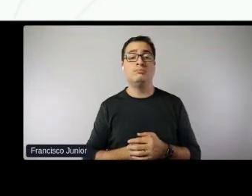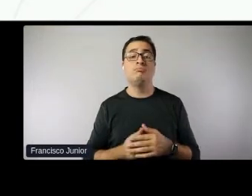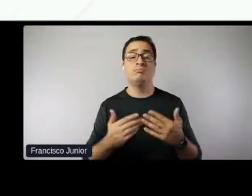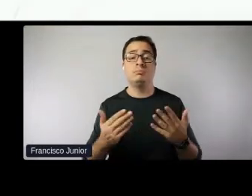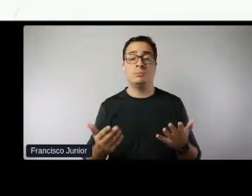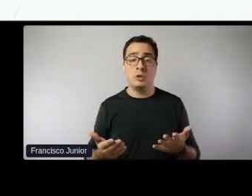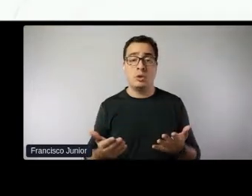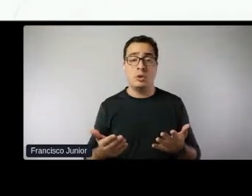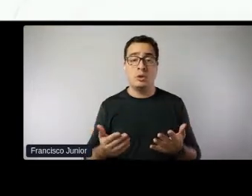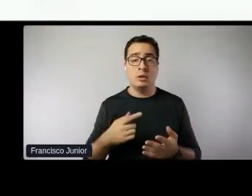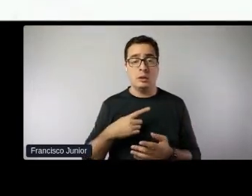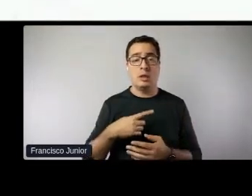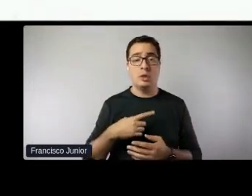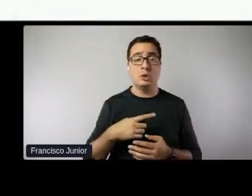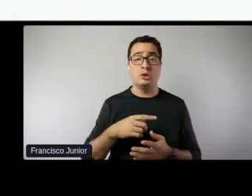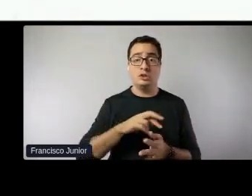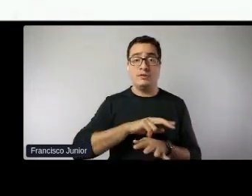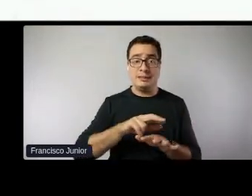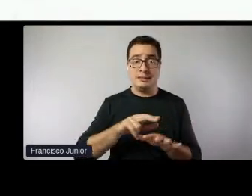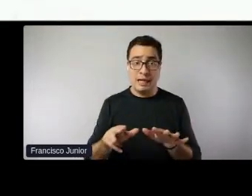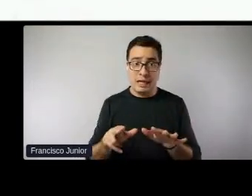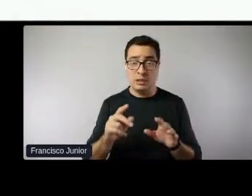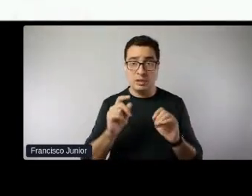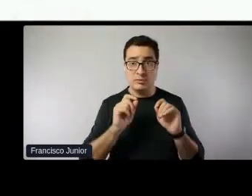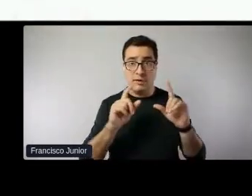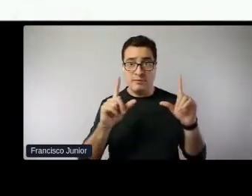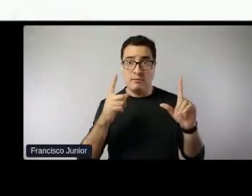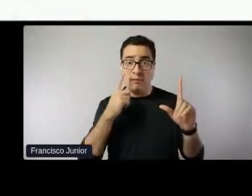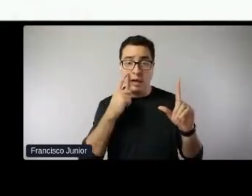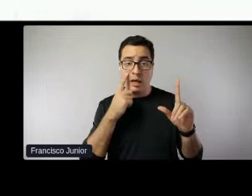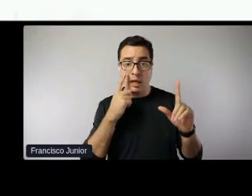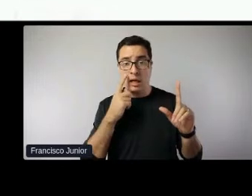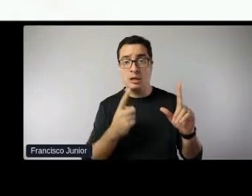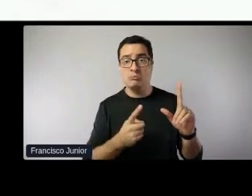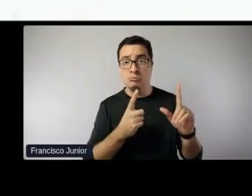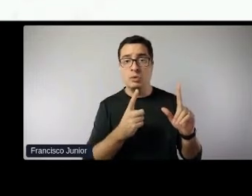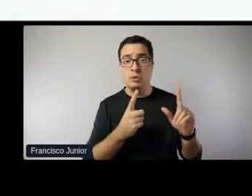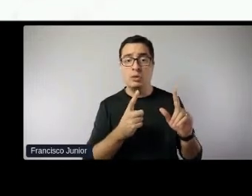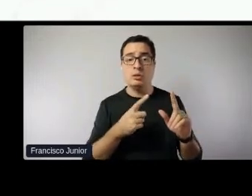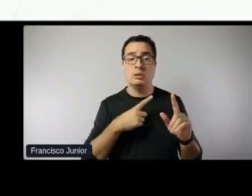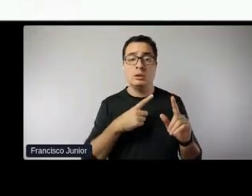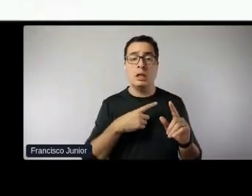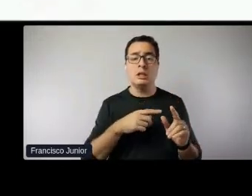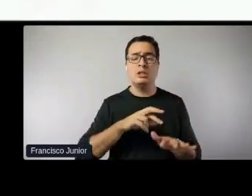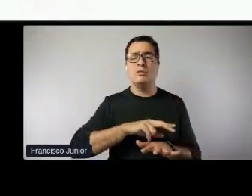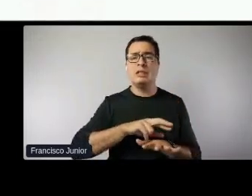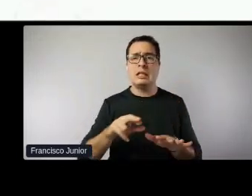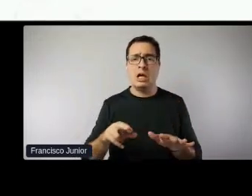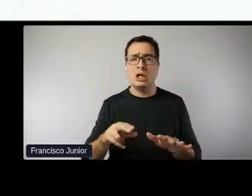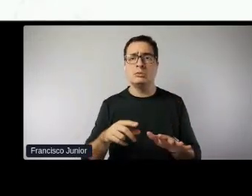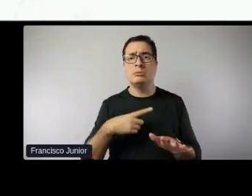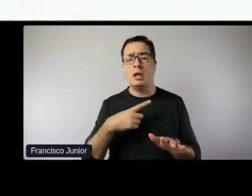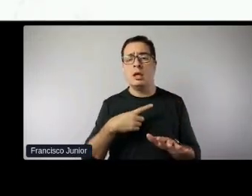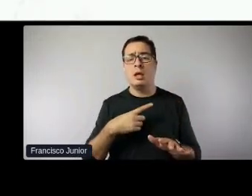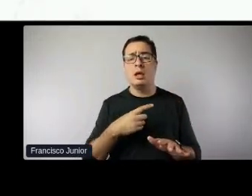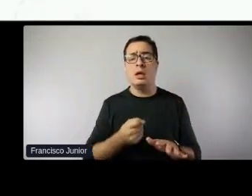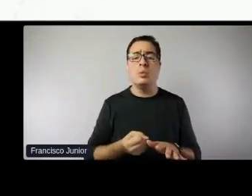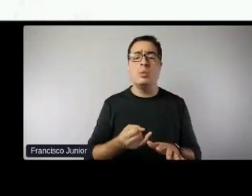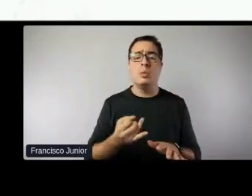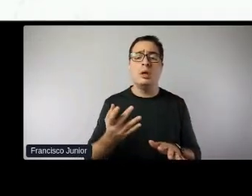Então, aí no dashboard de diversidade, logo de cara a gente vai dar com a consulta do diversômetro, né, que nada mais é do que